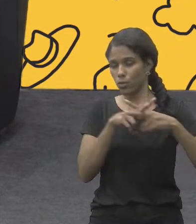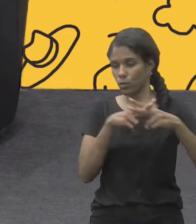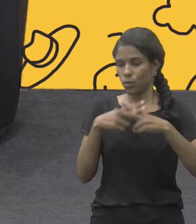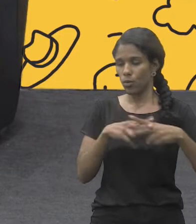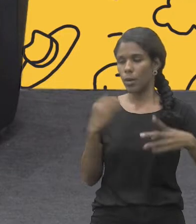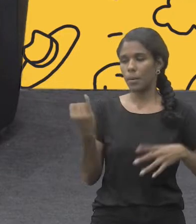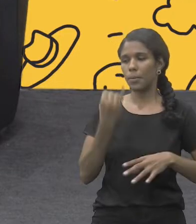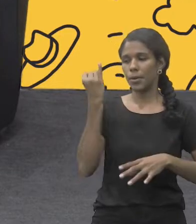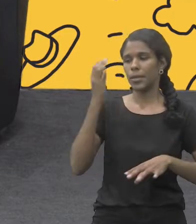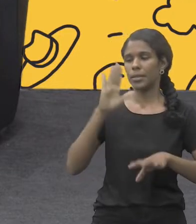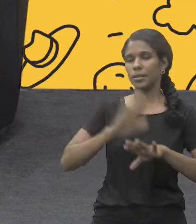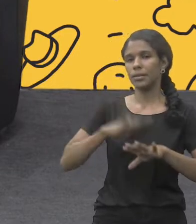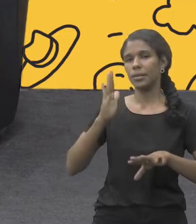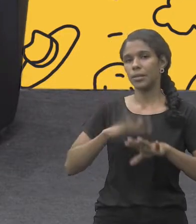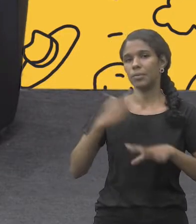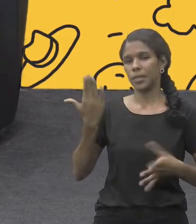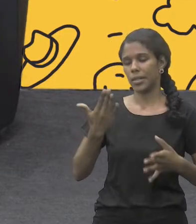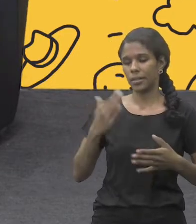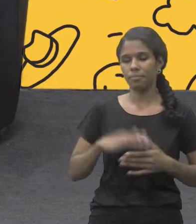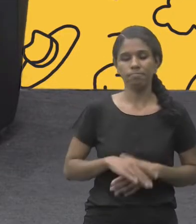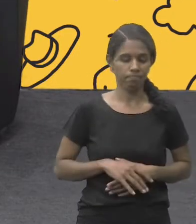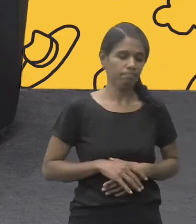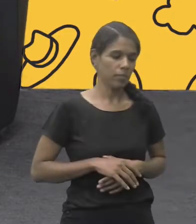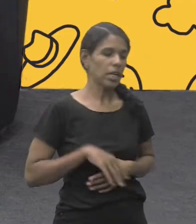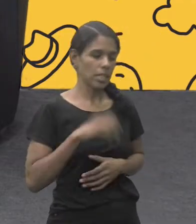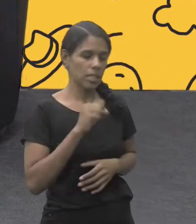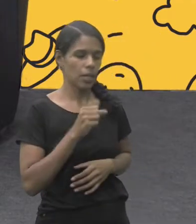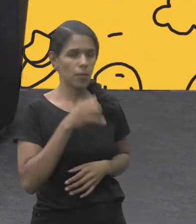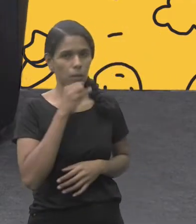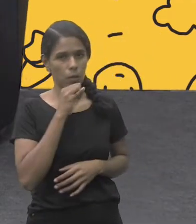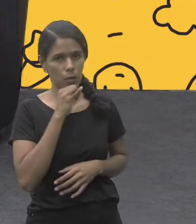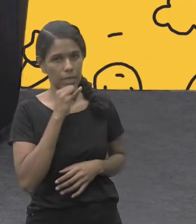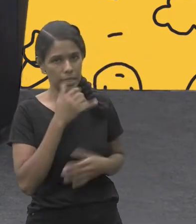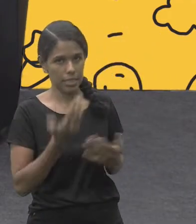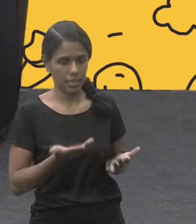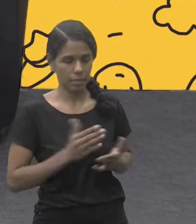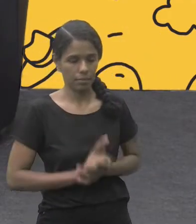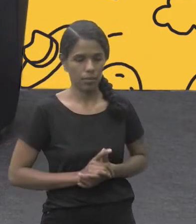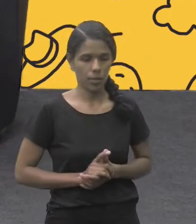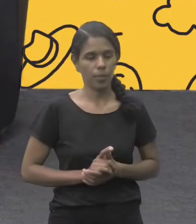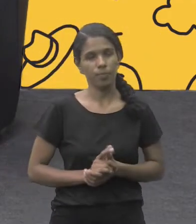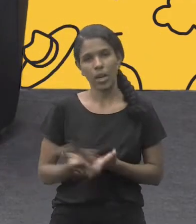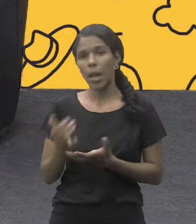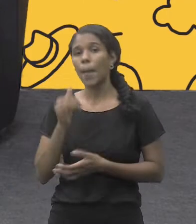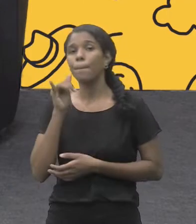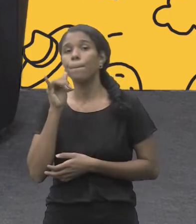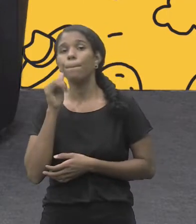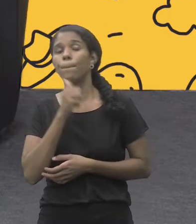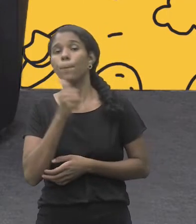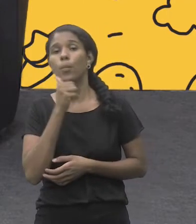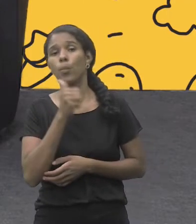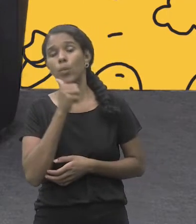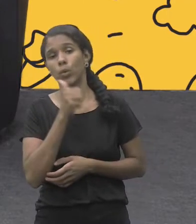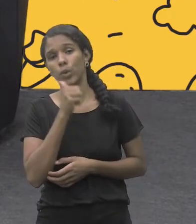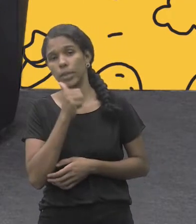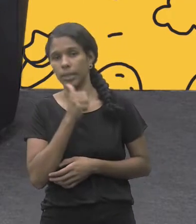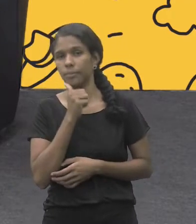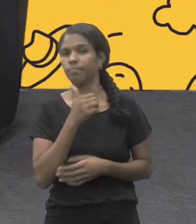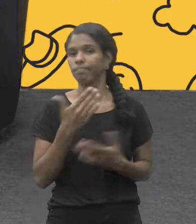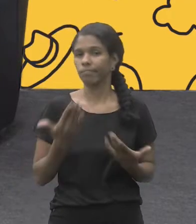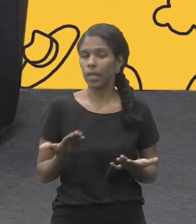né? Hoje a gente tem visto que a agressão em cima das mulheres, né?